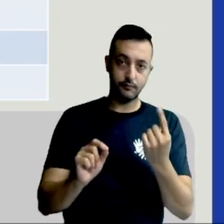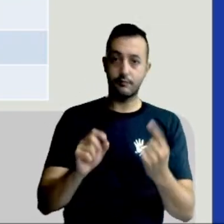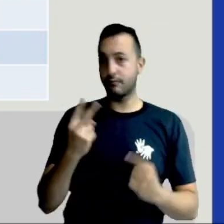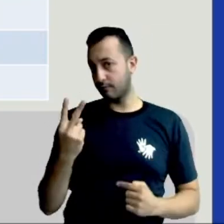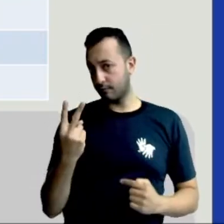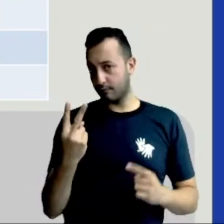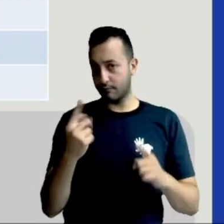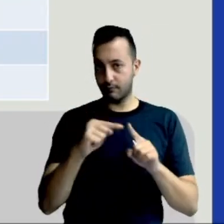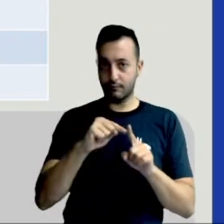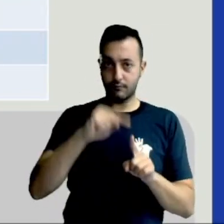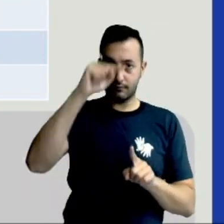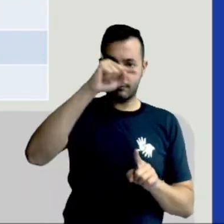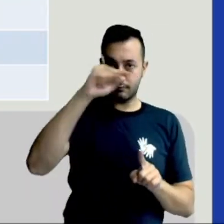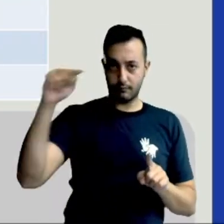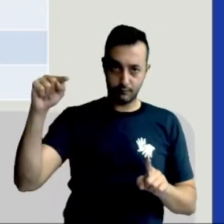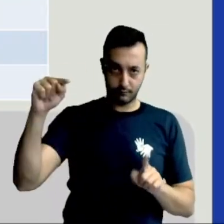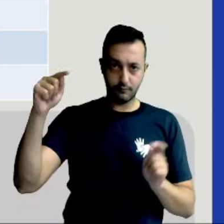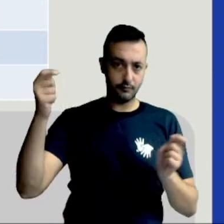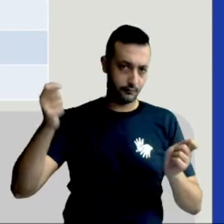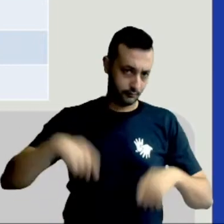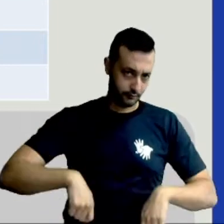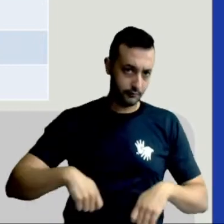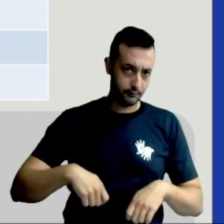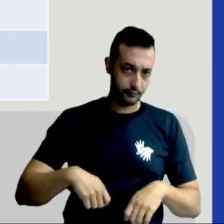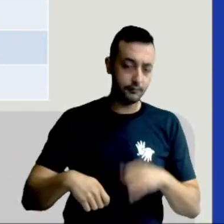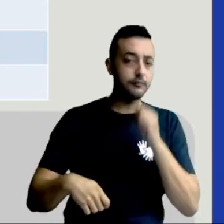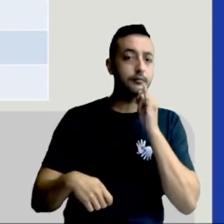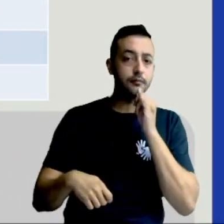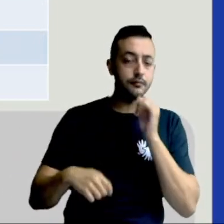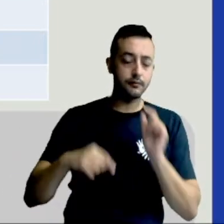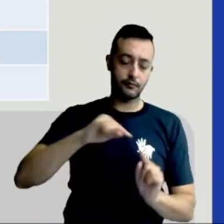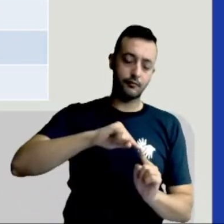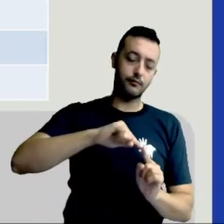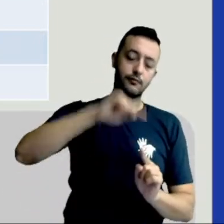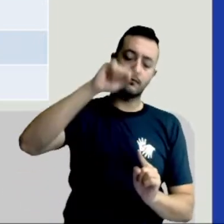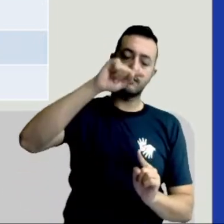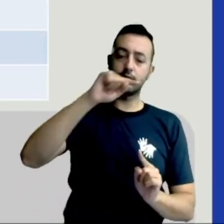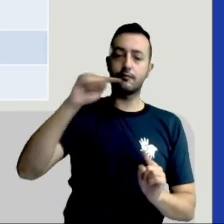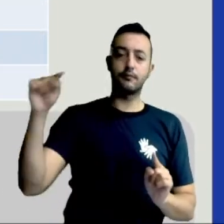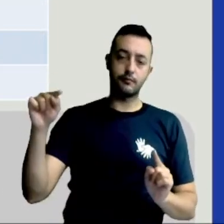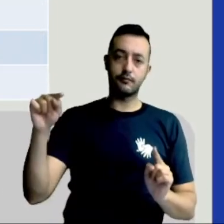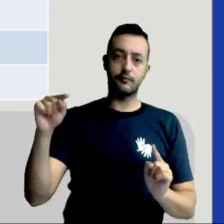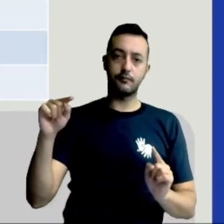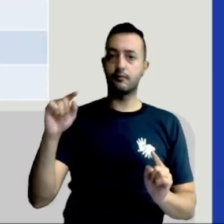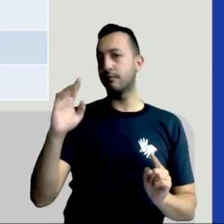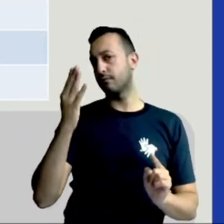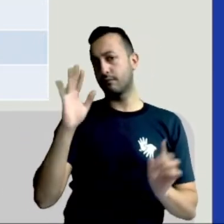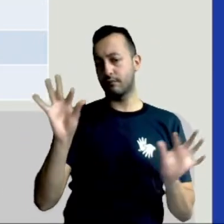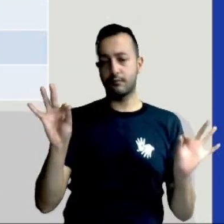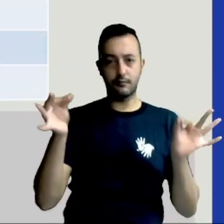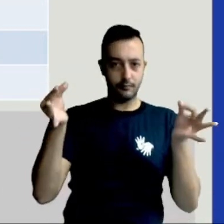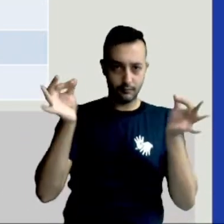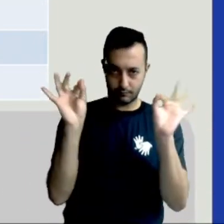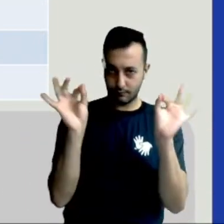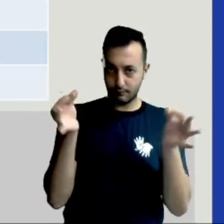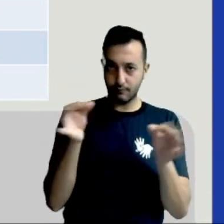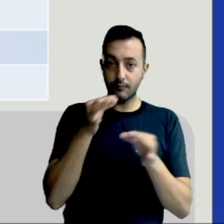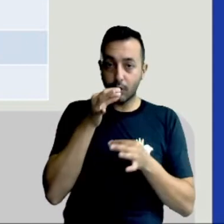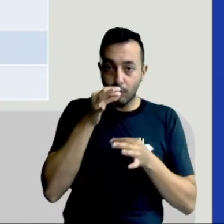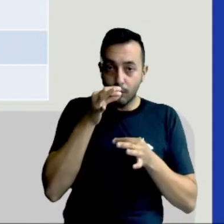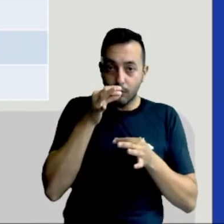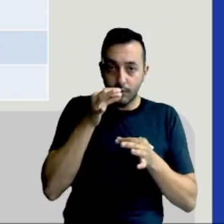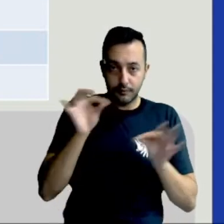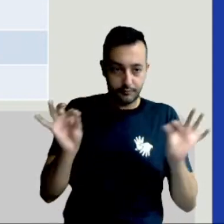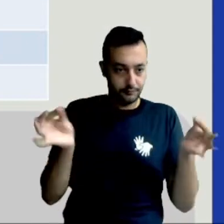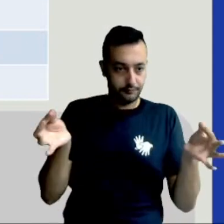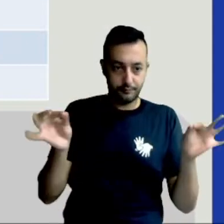lados. Se você pegar duas varetinhas, 2 pedacinhos, 2 canudos e